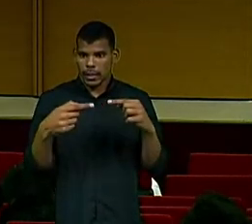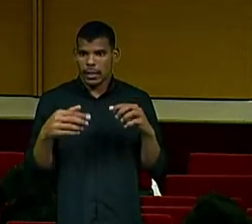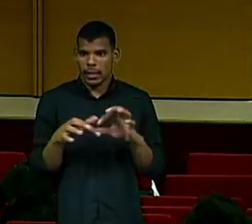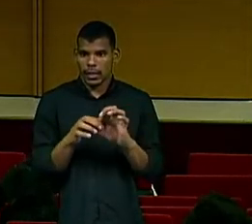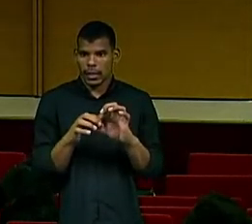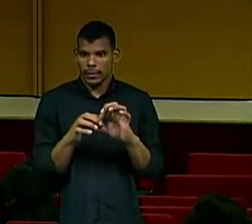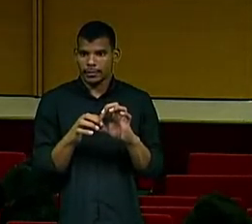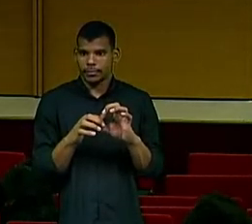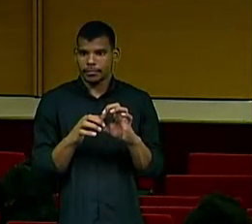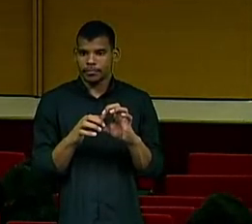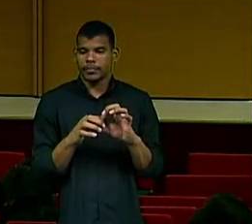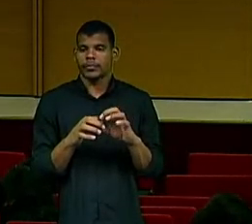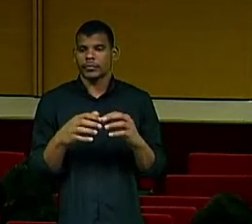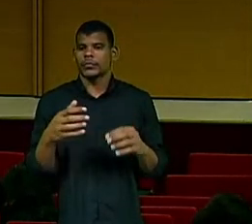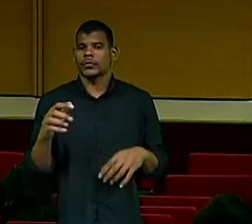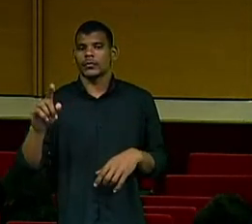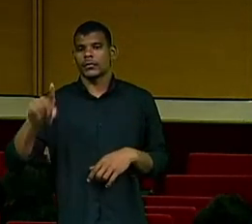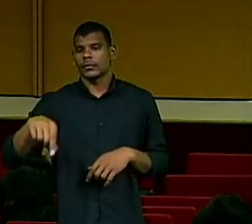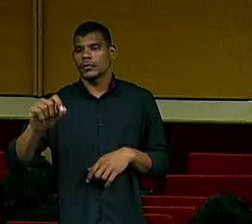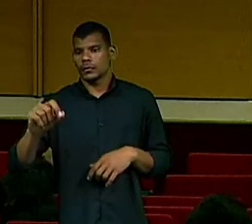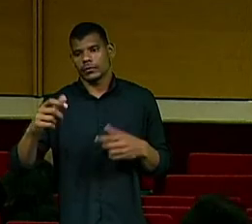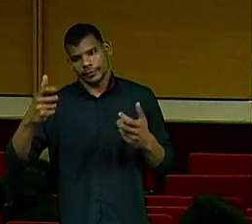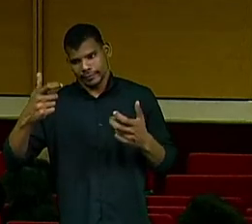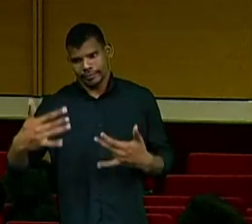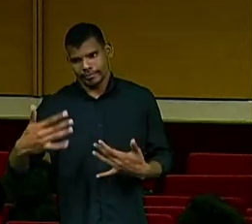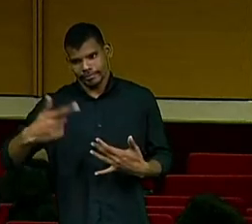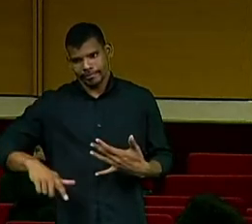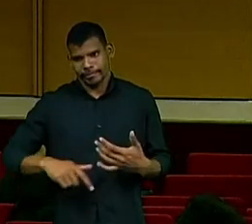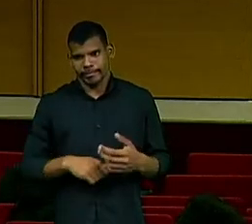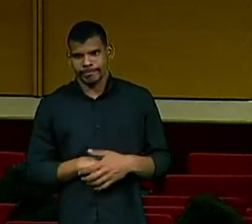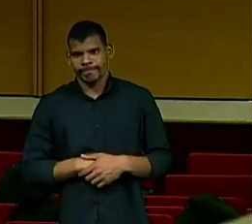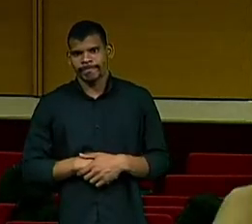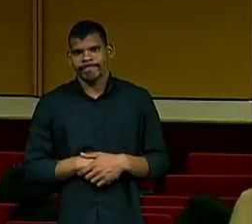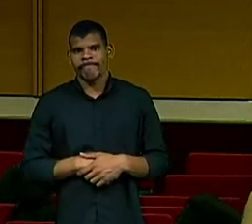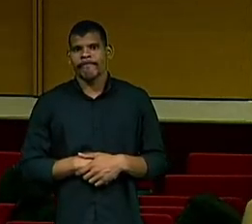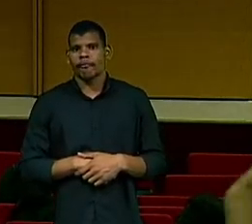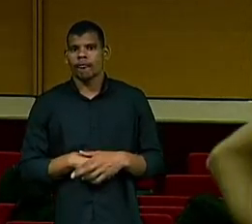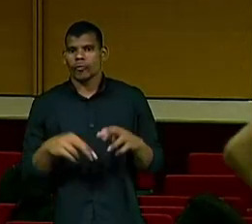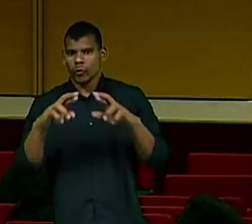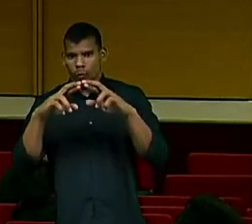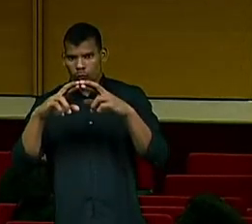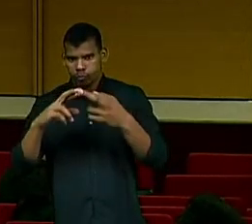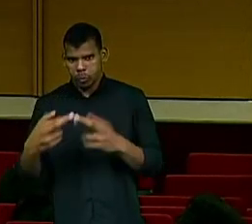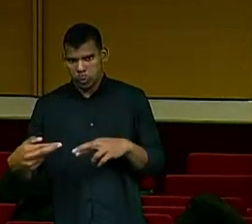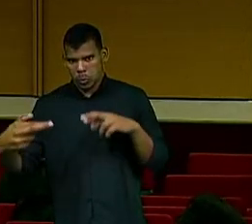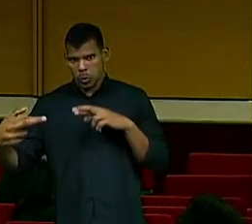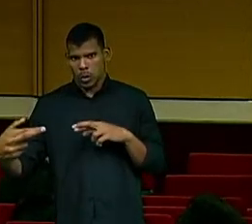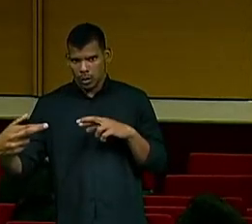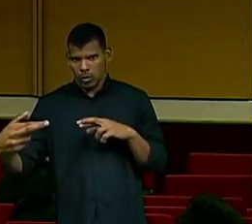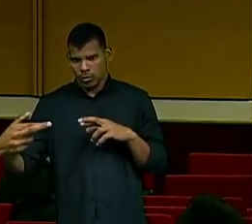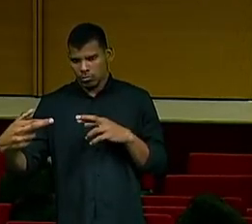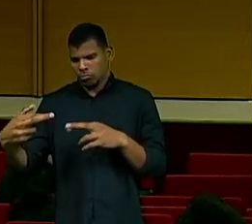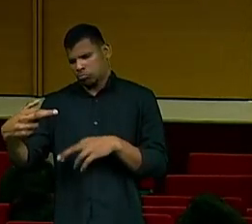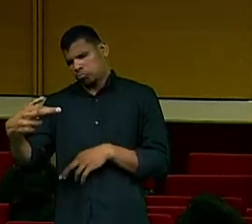onde basicamente eu pego um gene estranho diferente